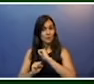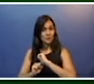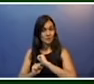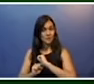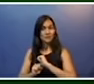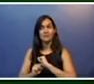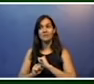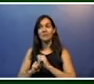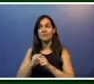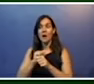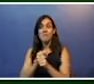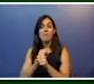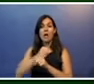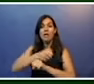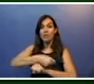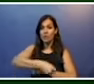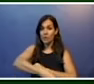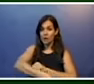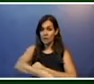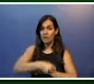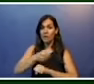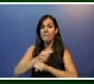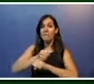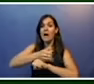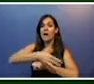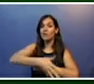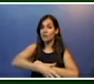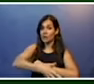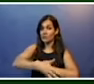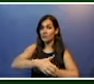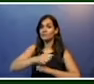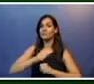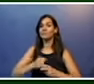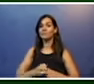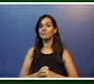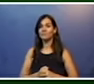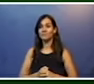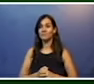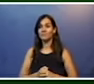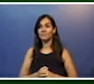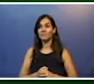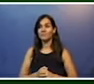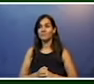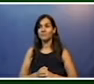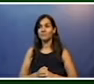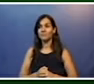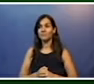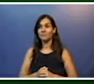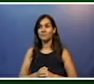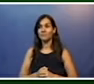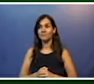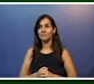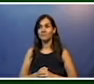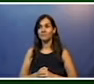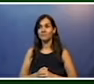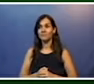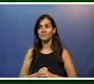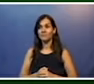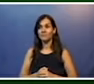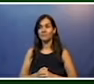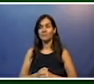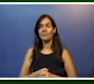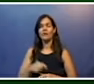vou grifar a palavra empreendedor e madrugador. Na manhã que brilha, ande